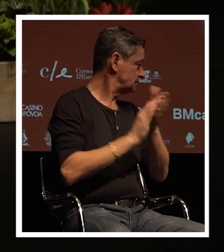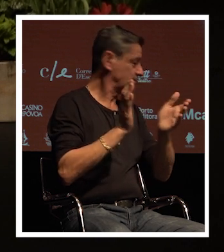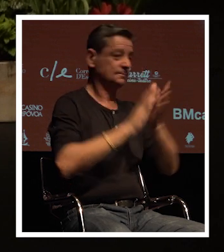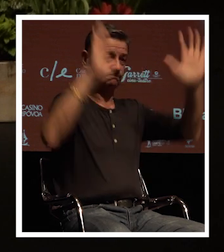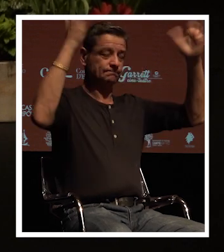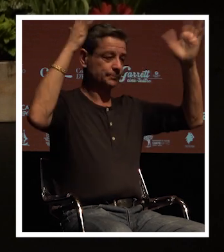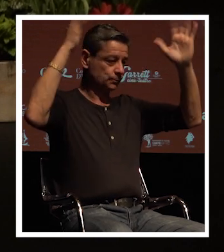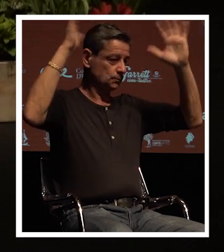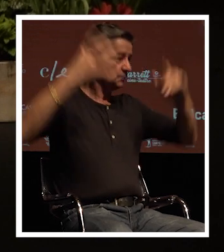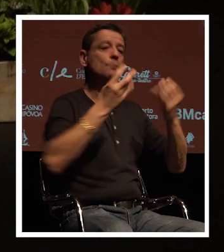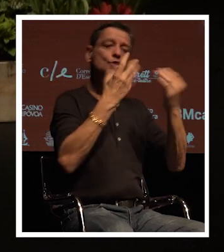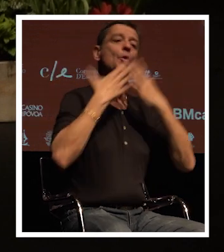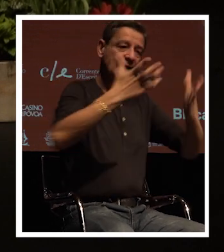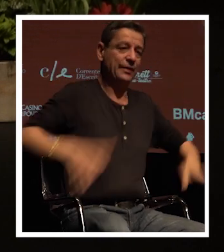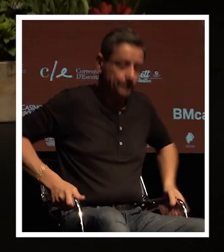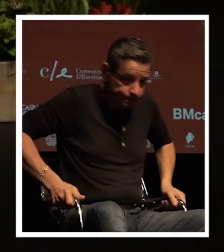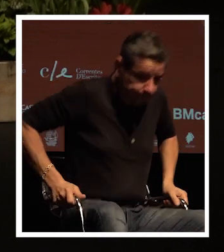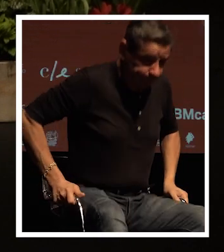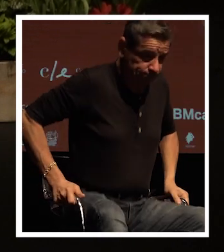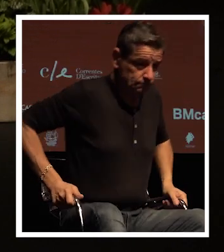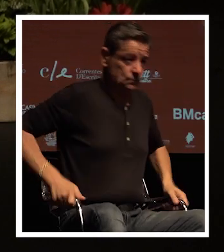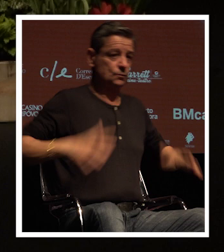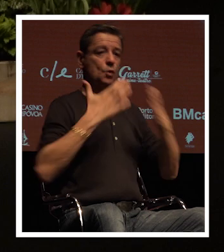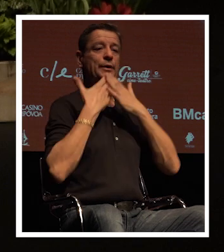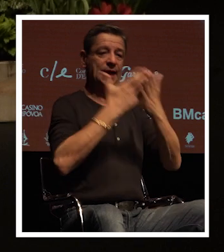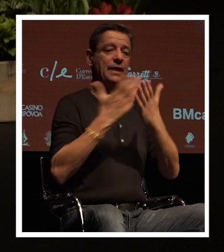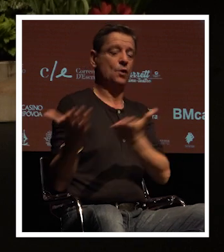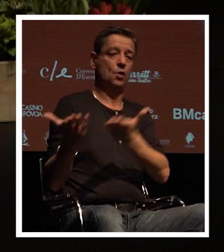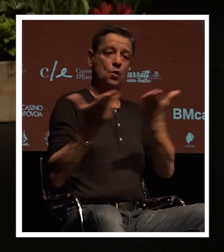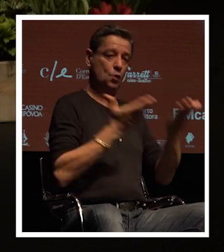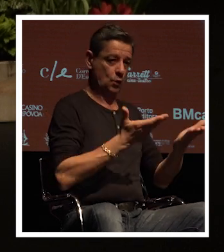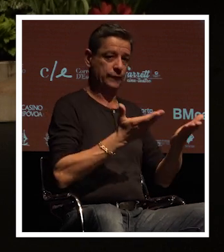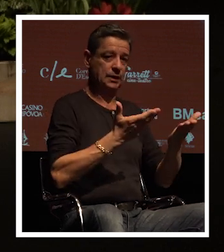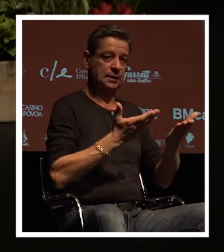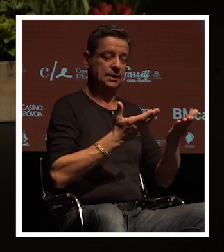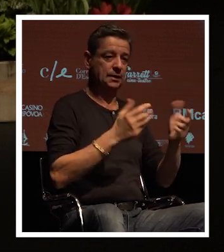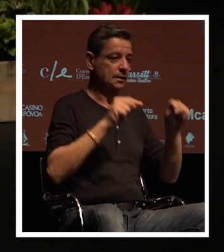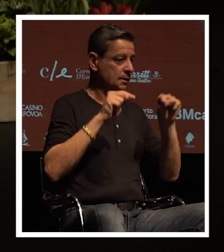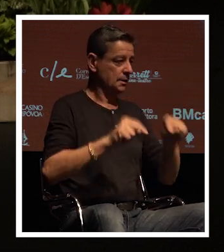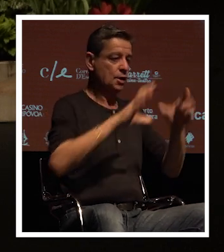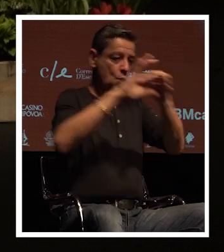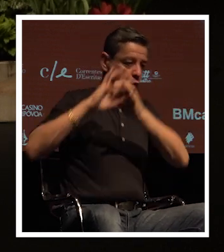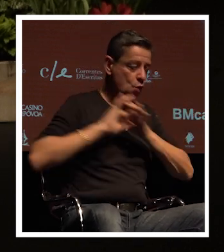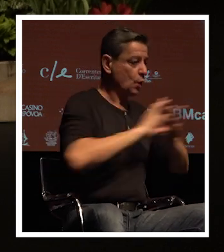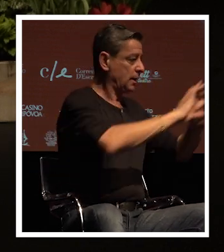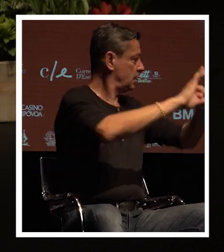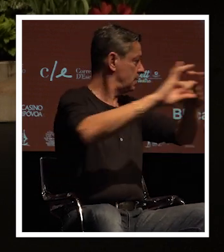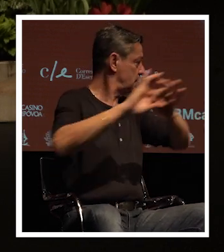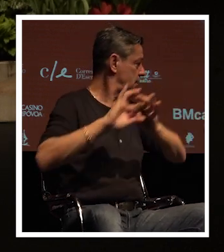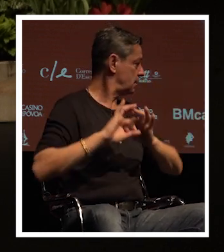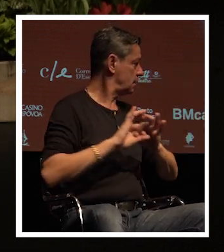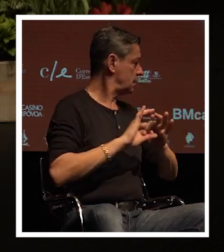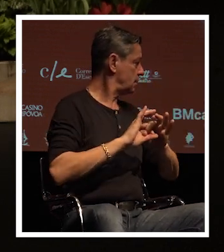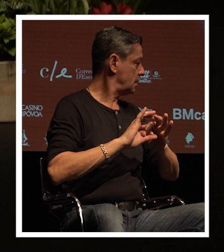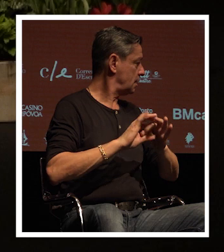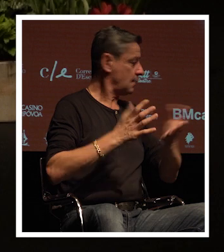obrigado muito obrigado primeiro lugar Agradecer o convite terem-se lembrado de mim para as correntes de escrita eu venho aqui dizer